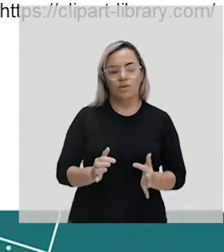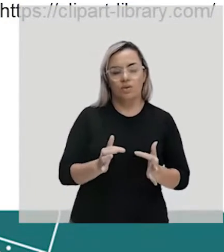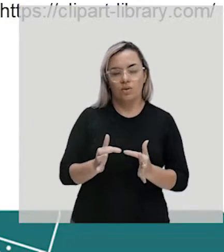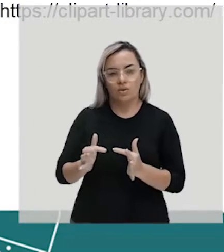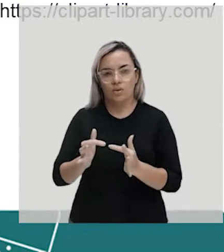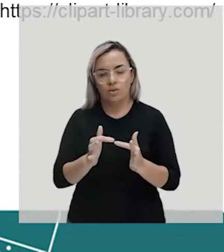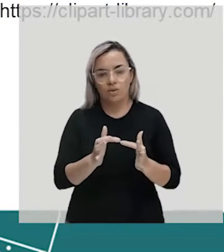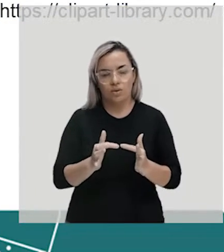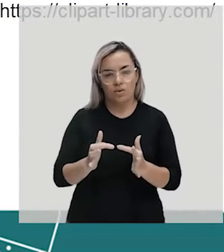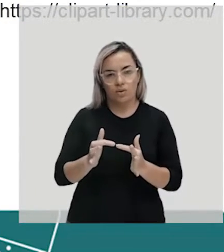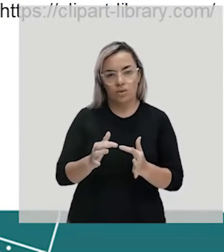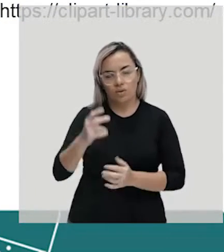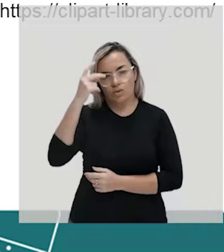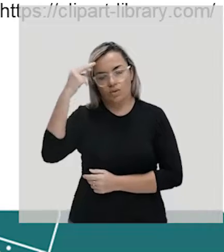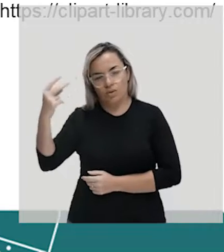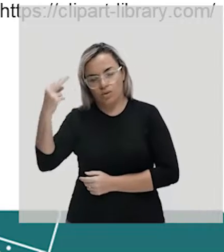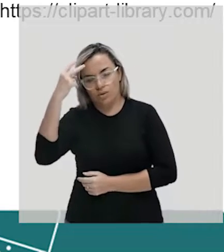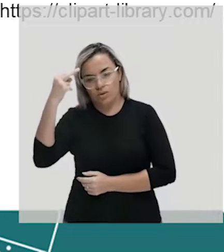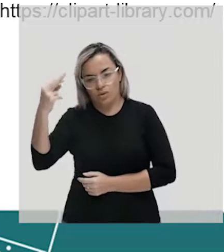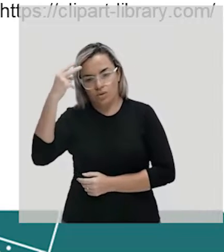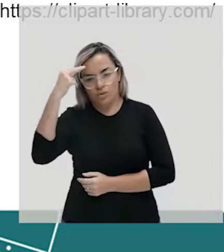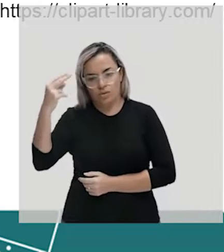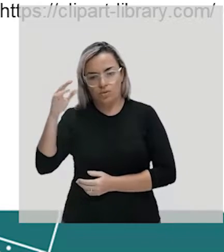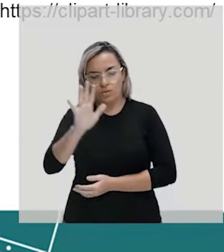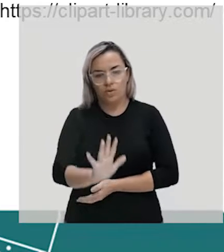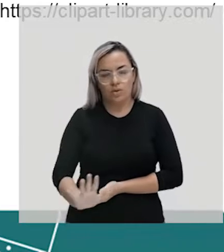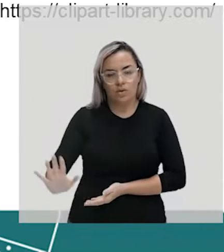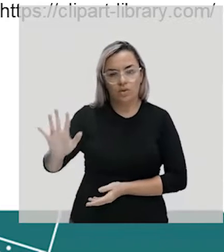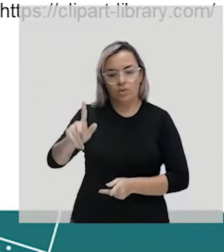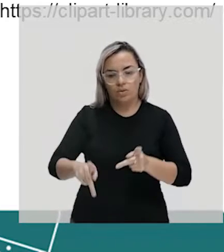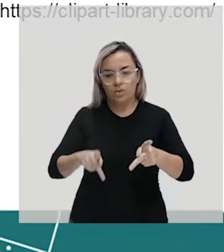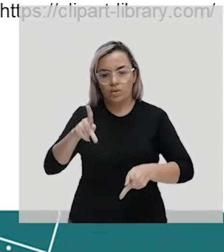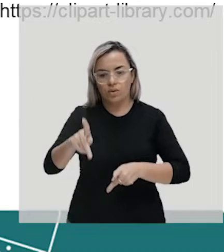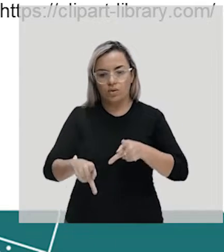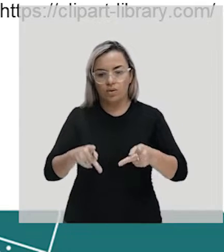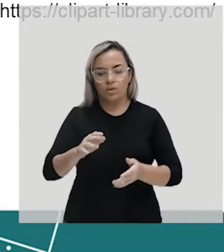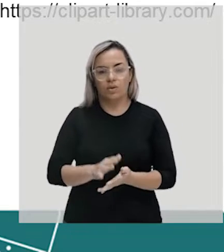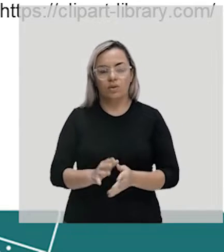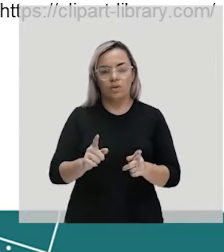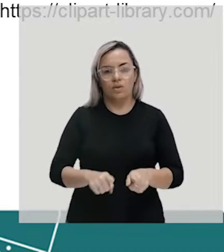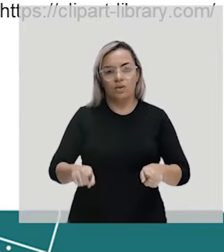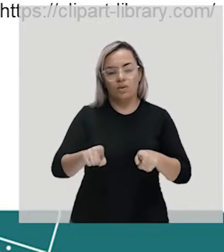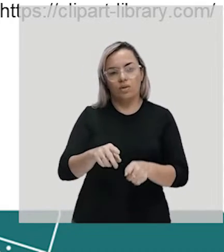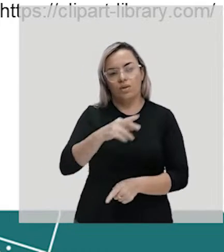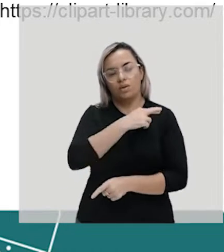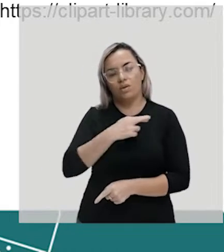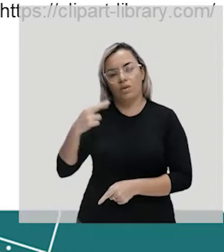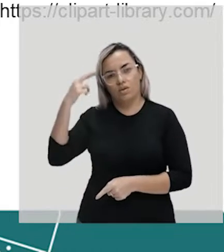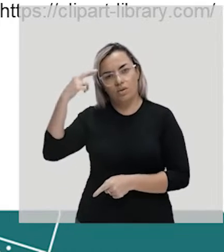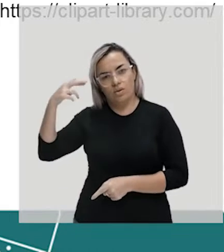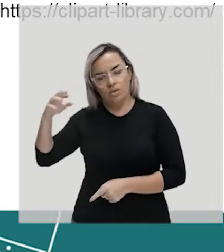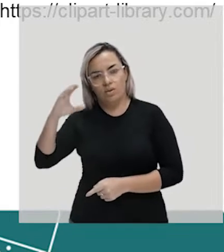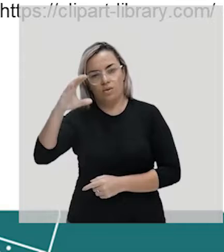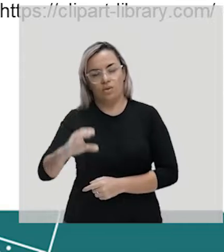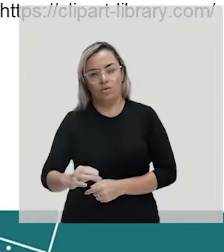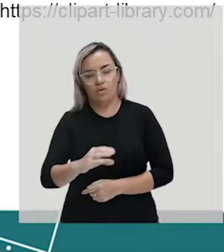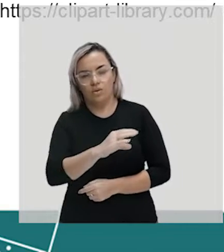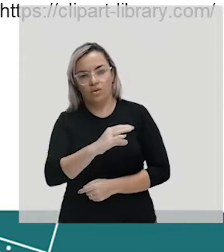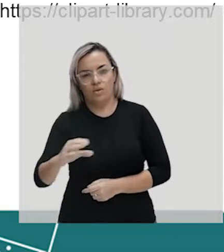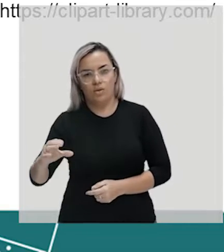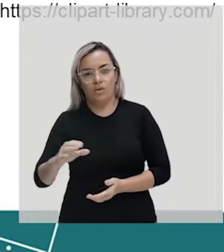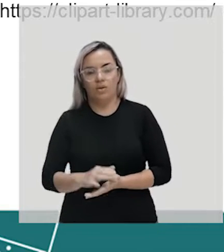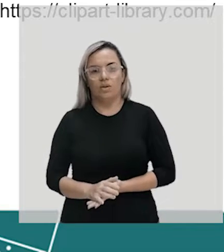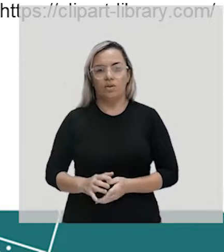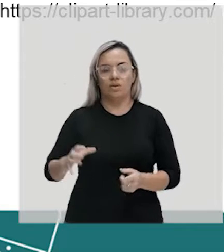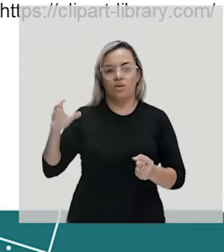da Nação né da história dessas Nações da questão religiosa Cristã que é muito marcante